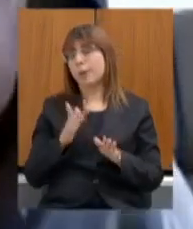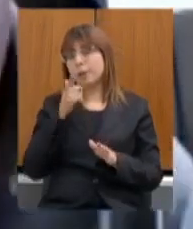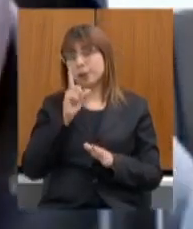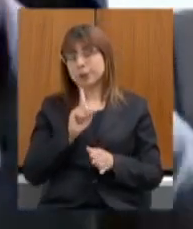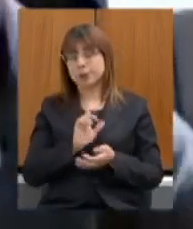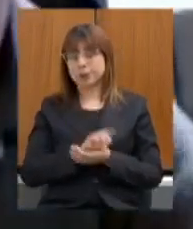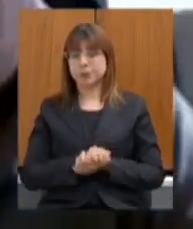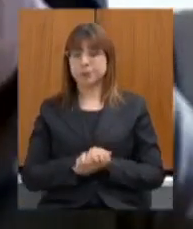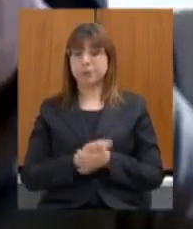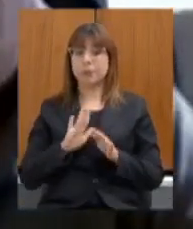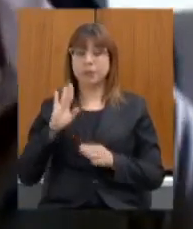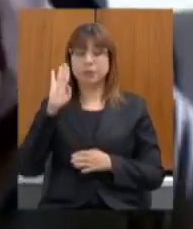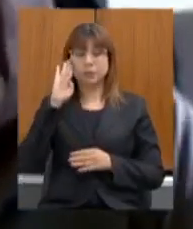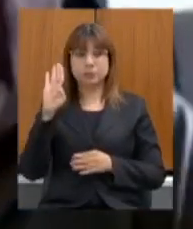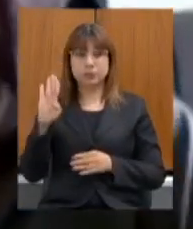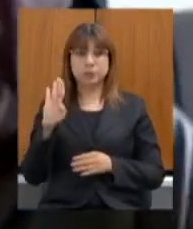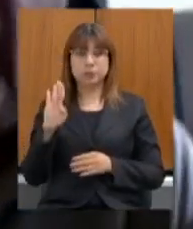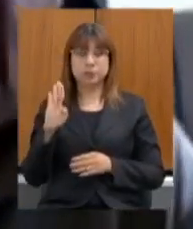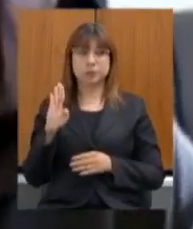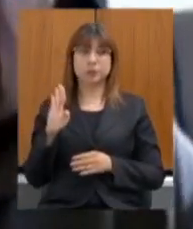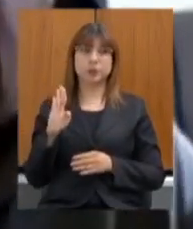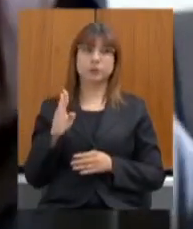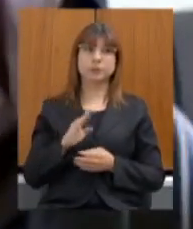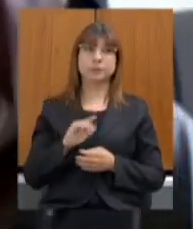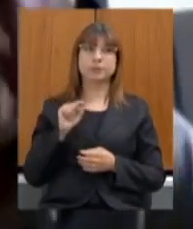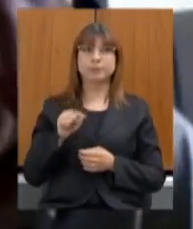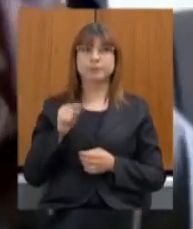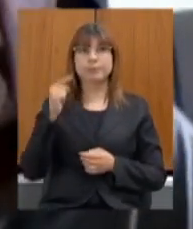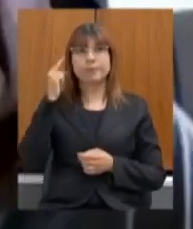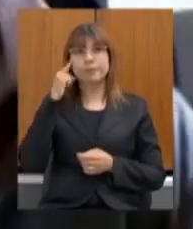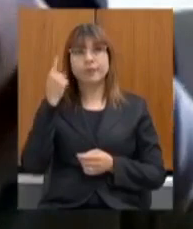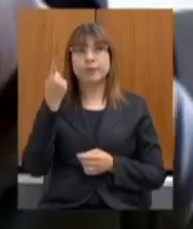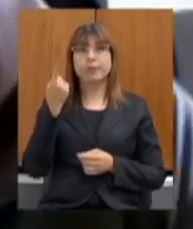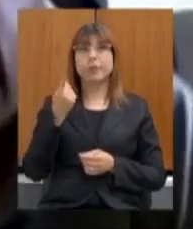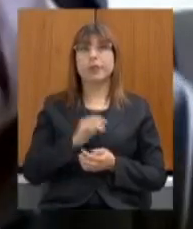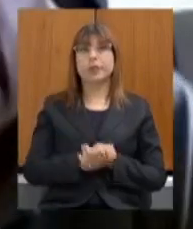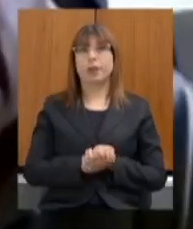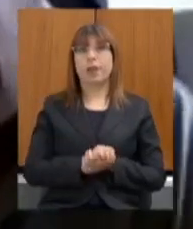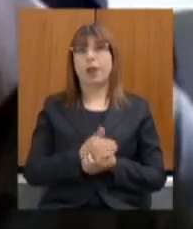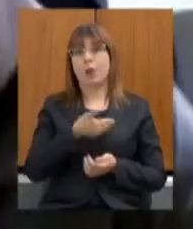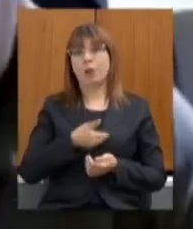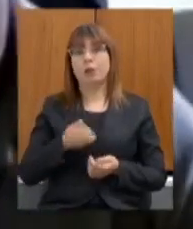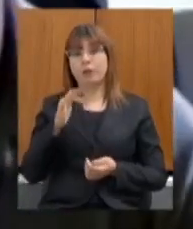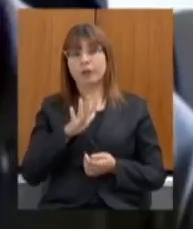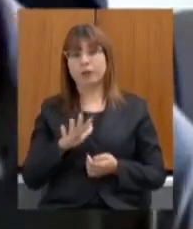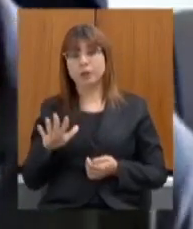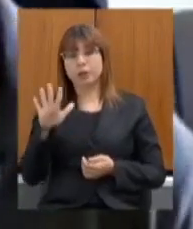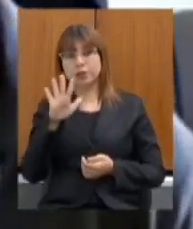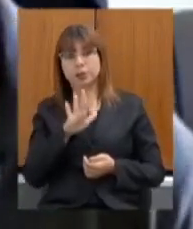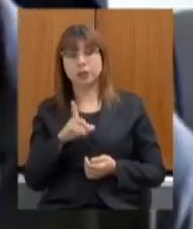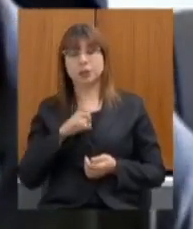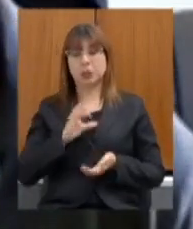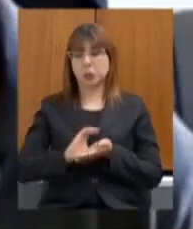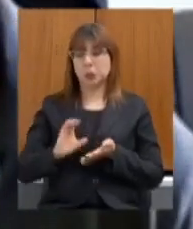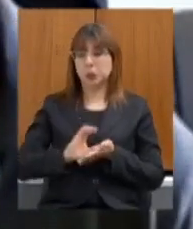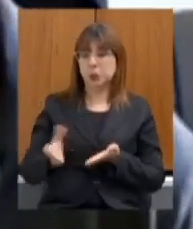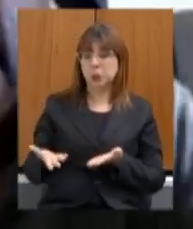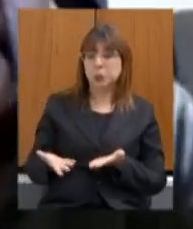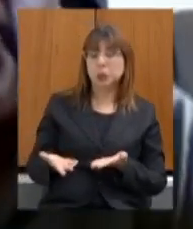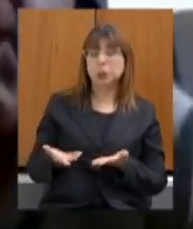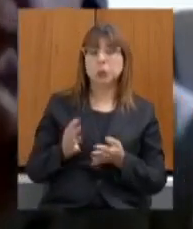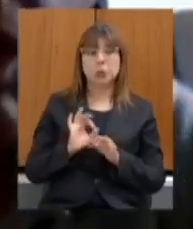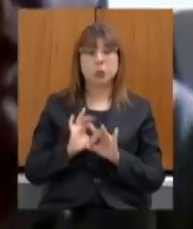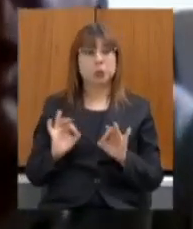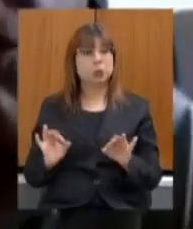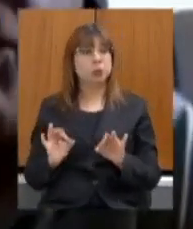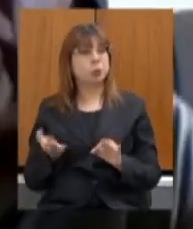é que essa ideia falsa de que o governo federal tem muito recurso e não vê tudo,